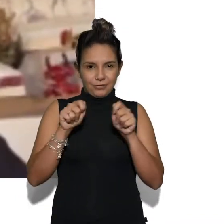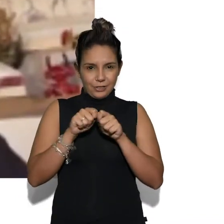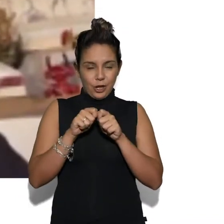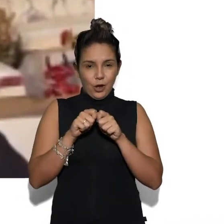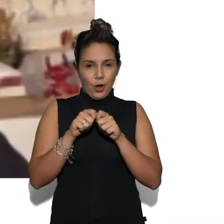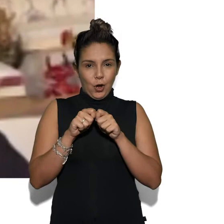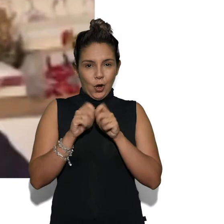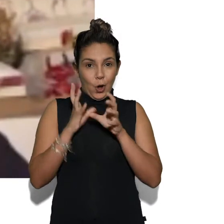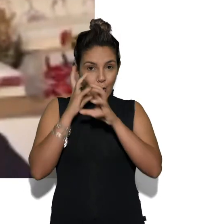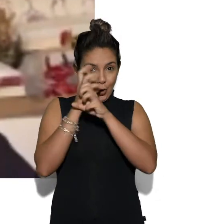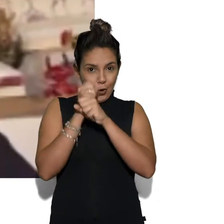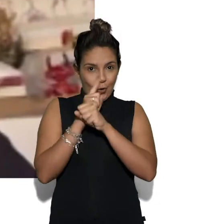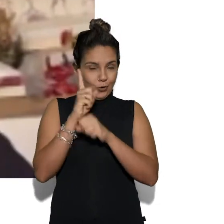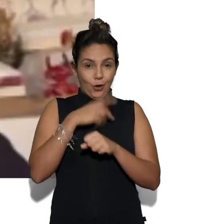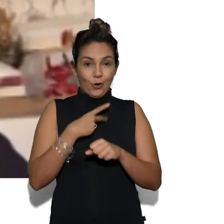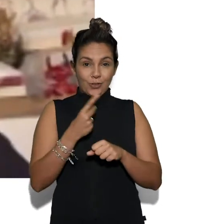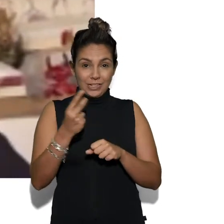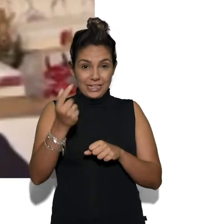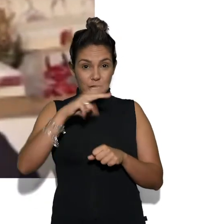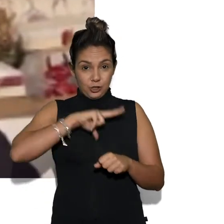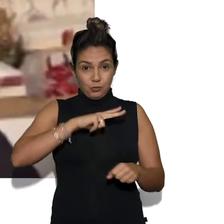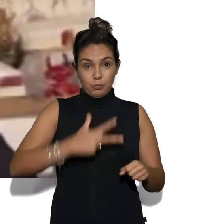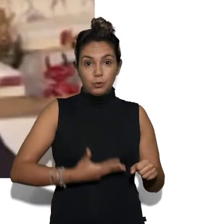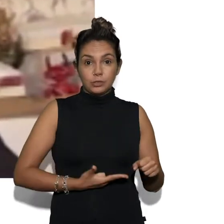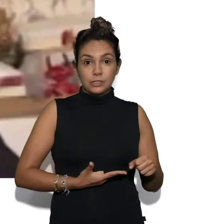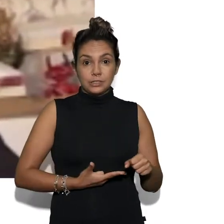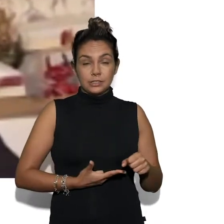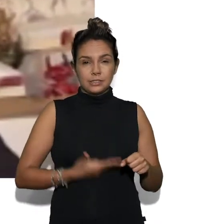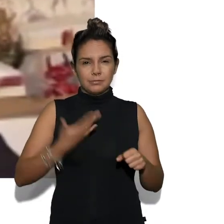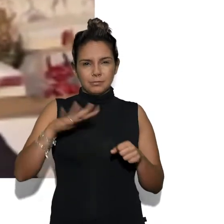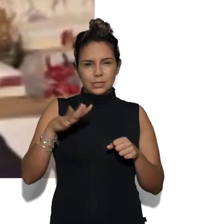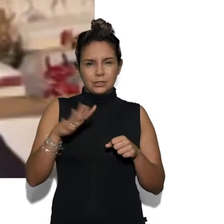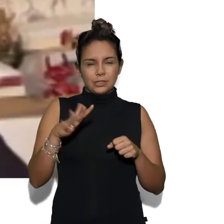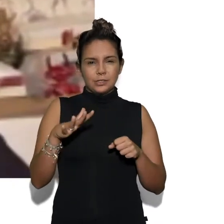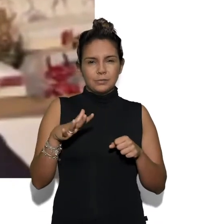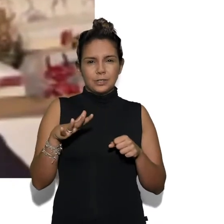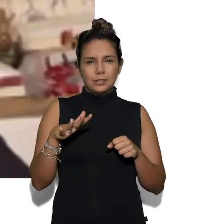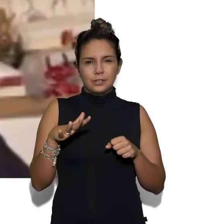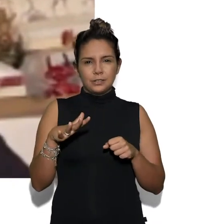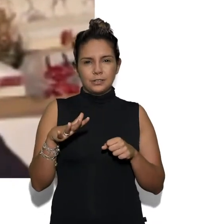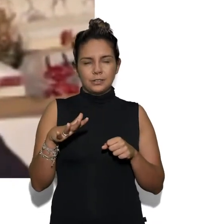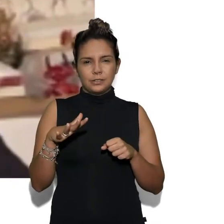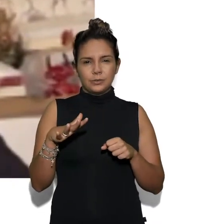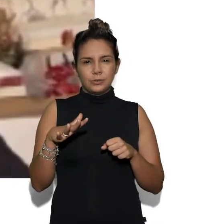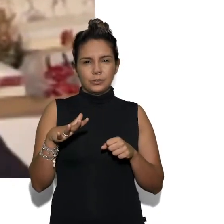as contas, eu não saio de Portugal há cerca de